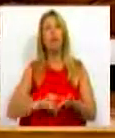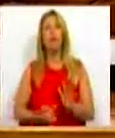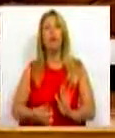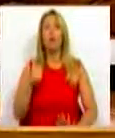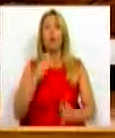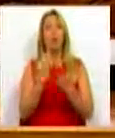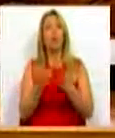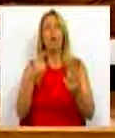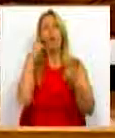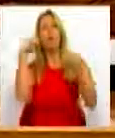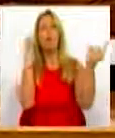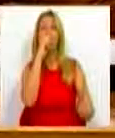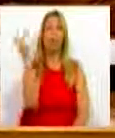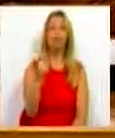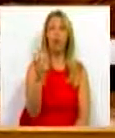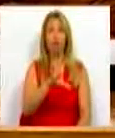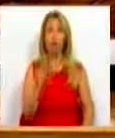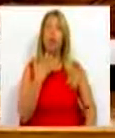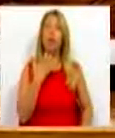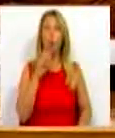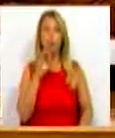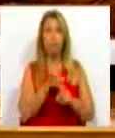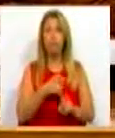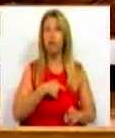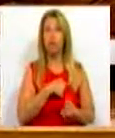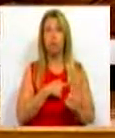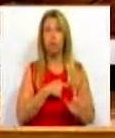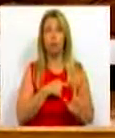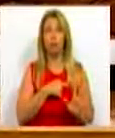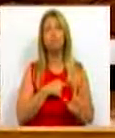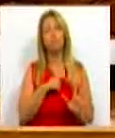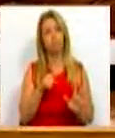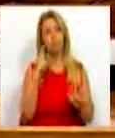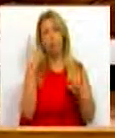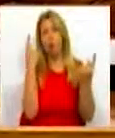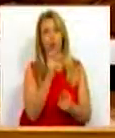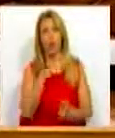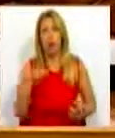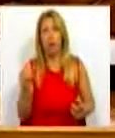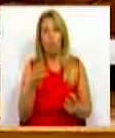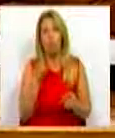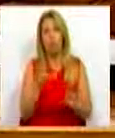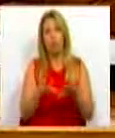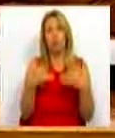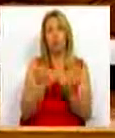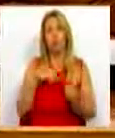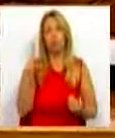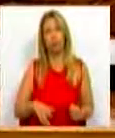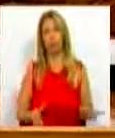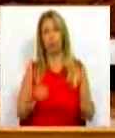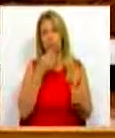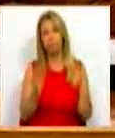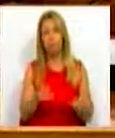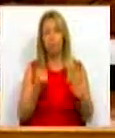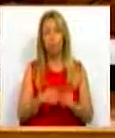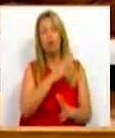nenhum sinal de enfraquecimento dos mecanismos de rigor e de fiscalização. Seria um sinal errado a transmitir à sociedade portuguesa.